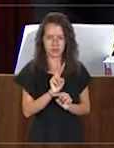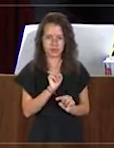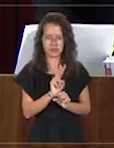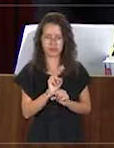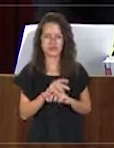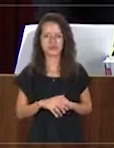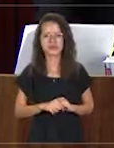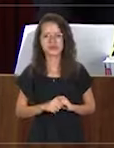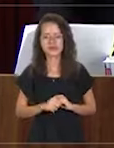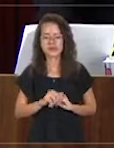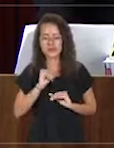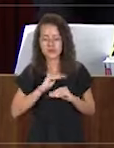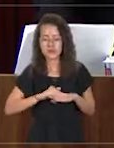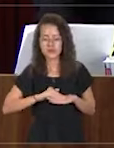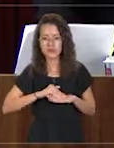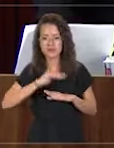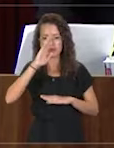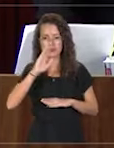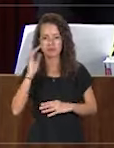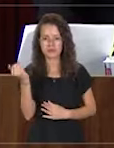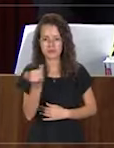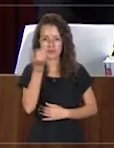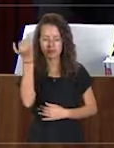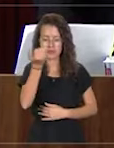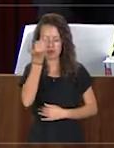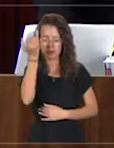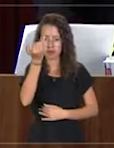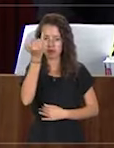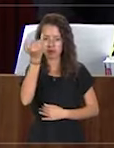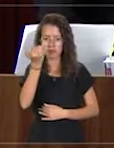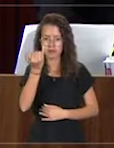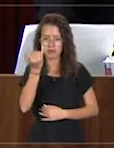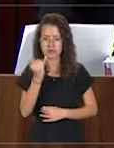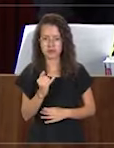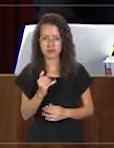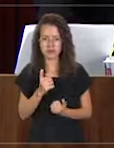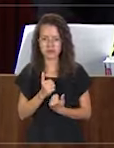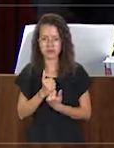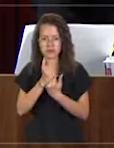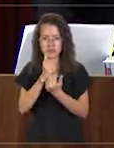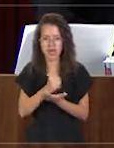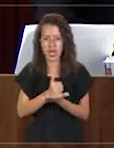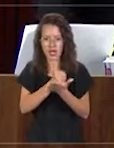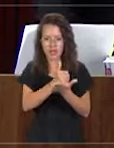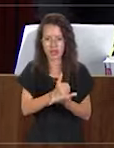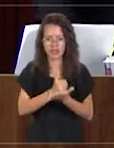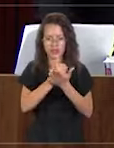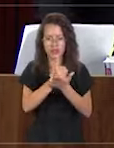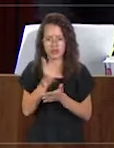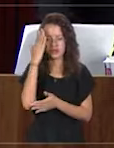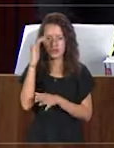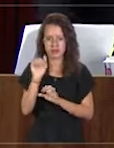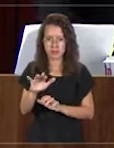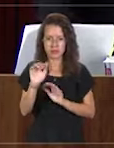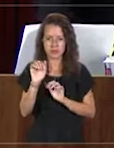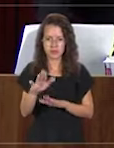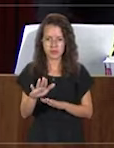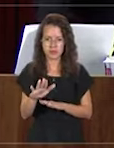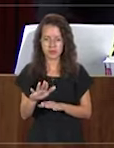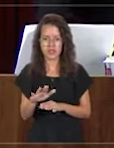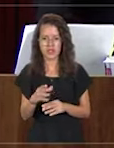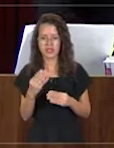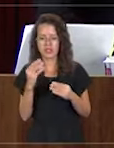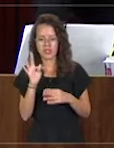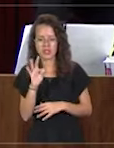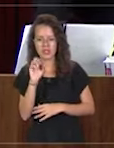fiscalizadoras. O importante, e aí sim imprescindível auxílio e constante parceria das Forças Armadas com a